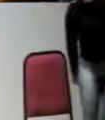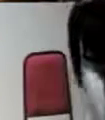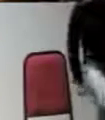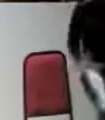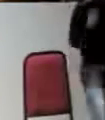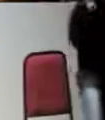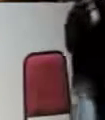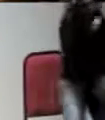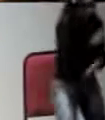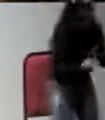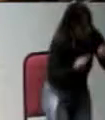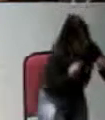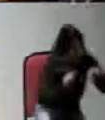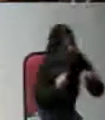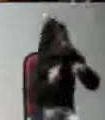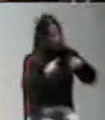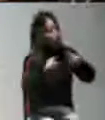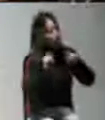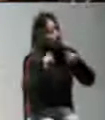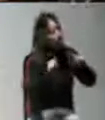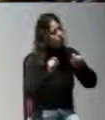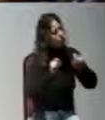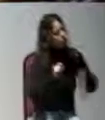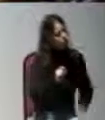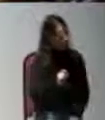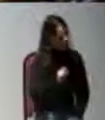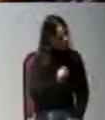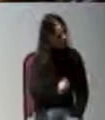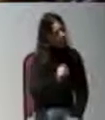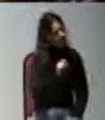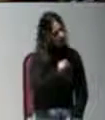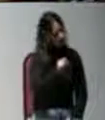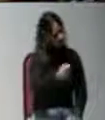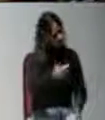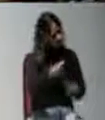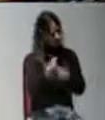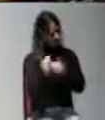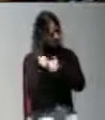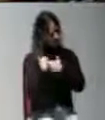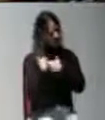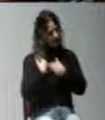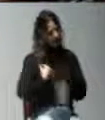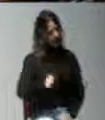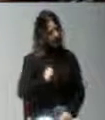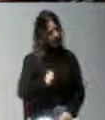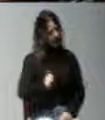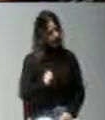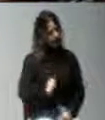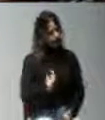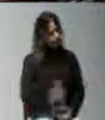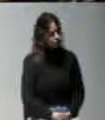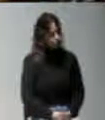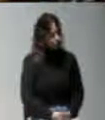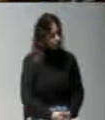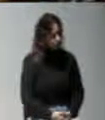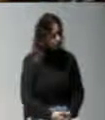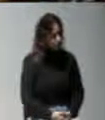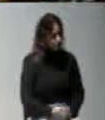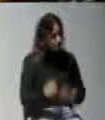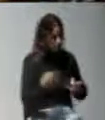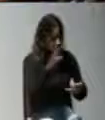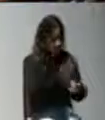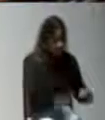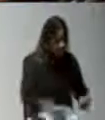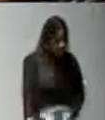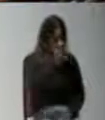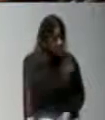questão central nas mãos de quem estão vivas. desse